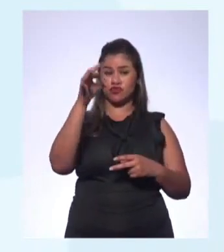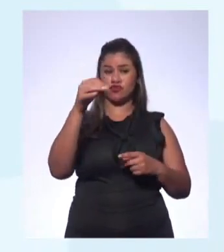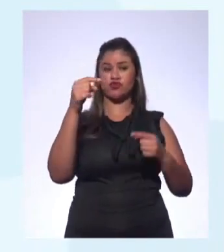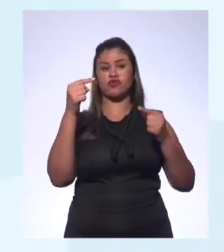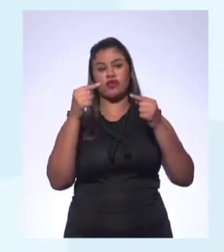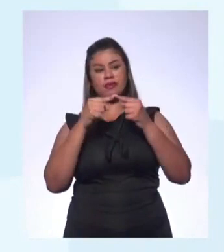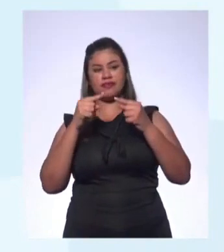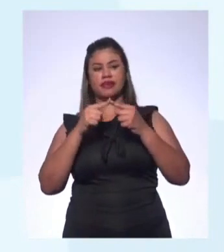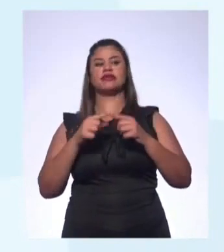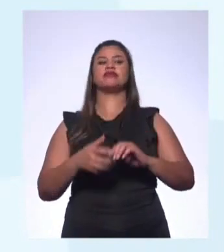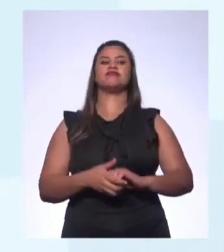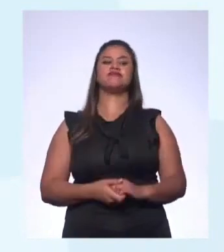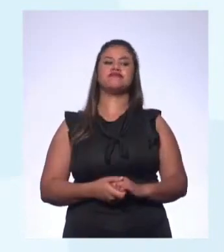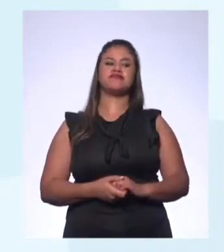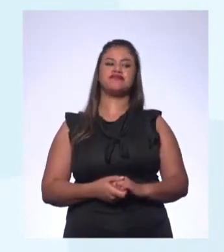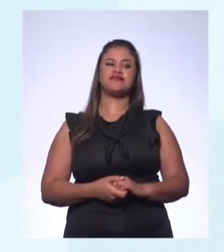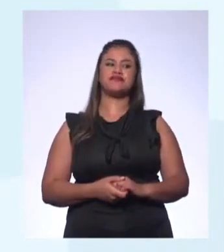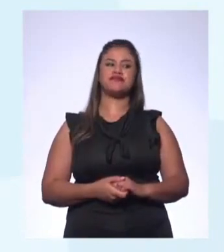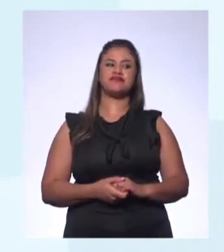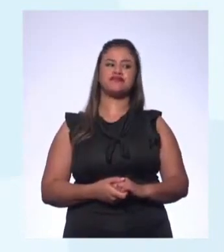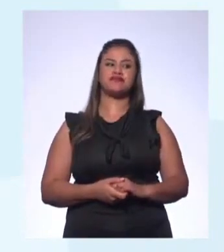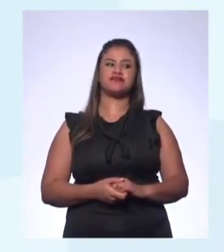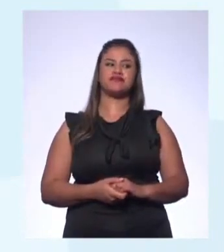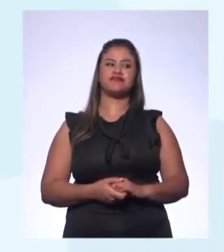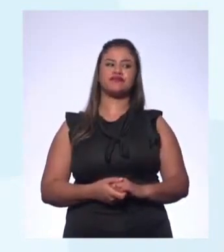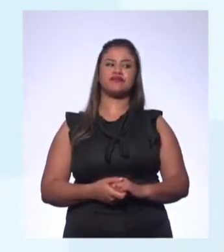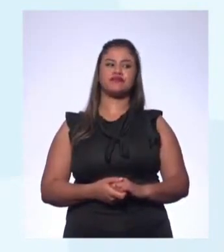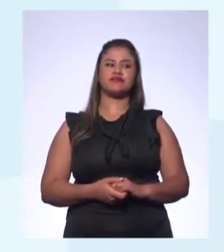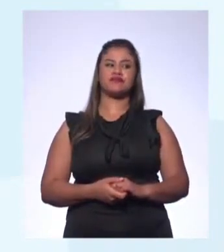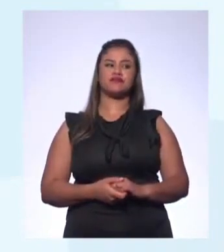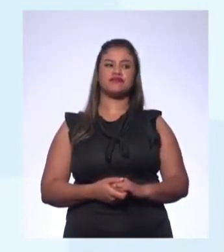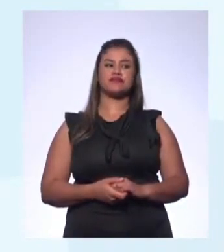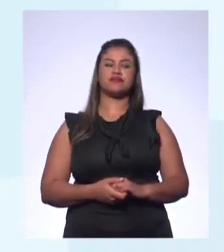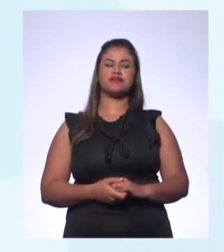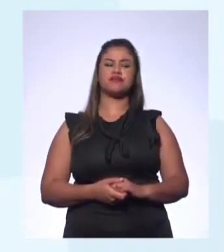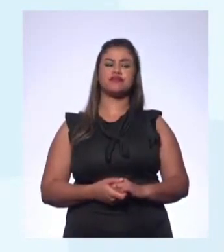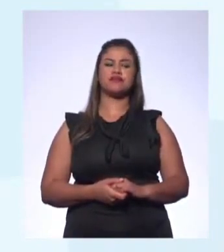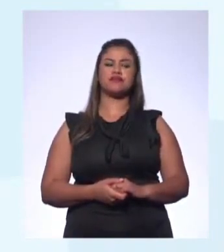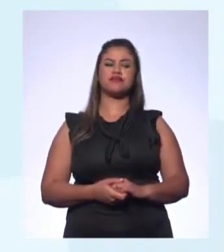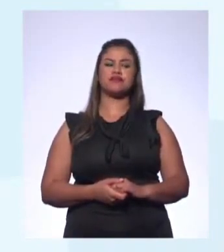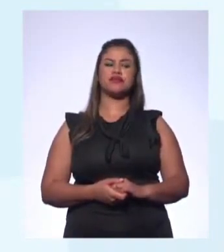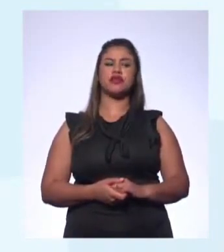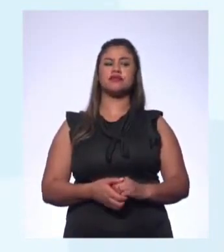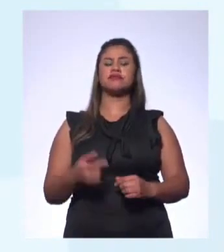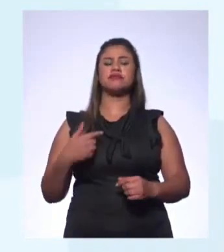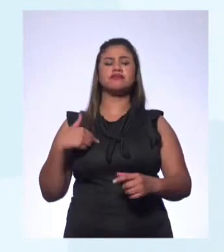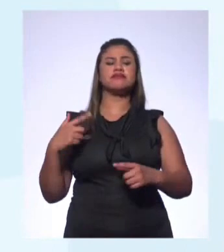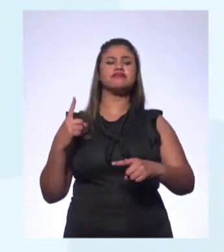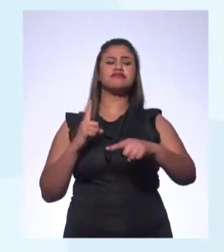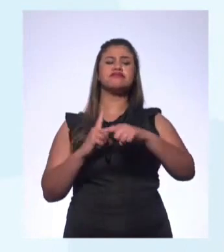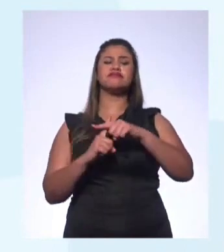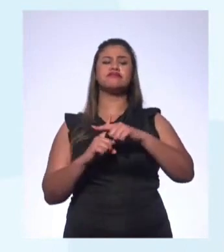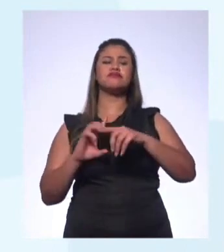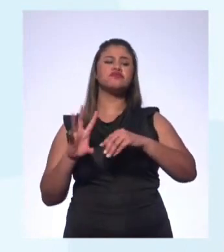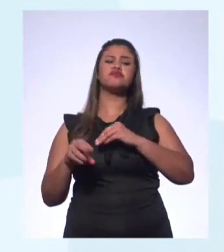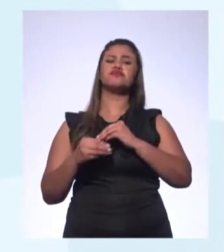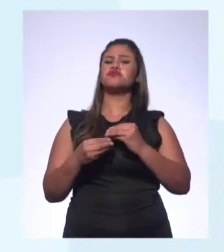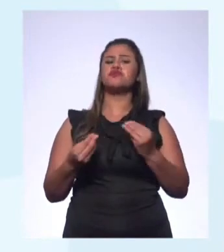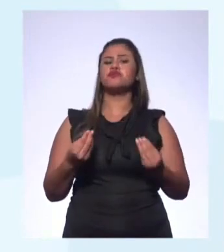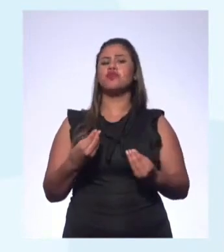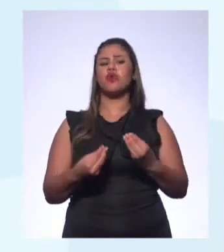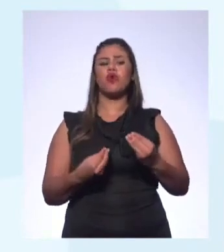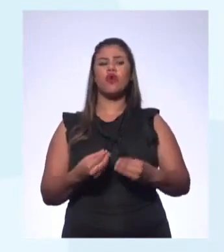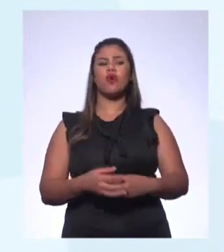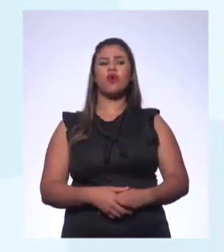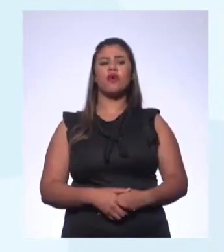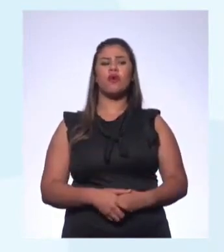eles vão ajudar e estão desenvolvendo ajuda nesses dois itens. O que eu faço para somar um ao outro? Eu